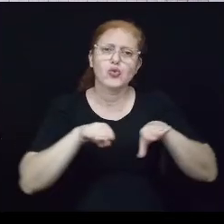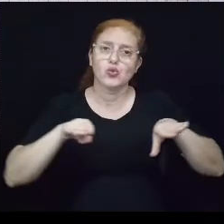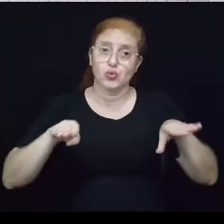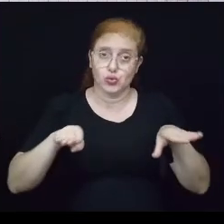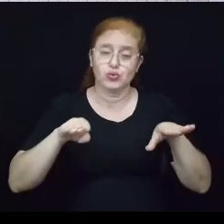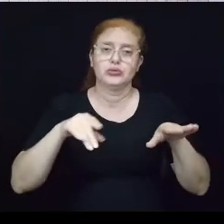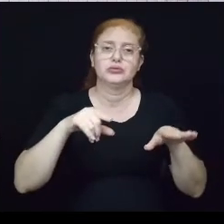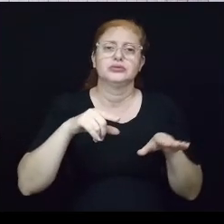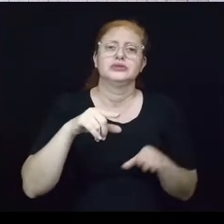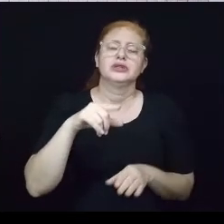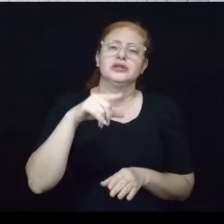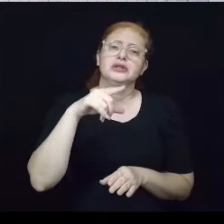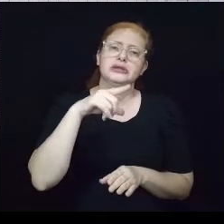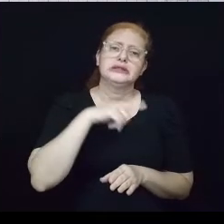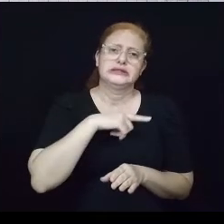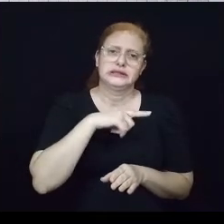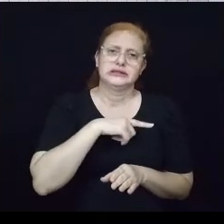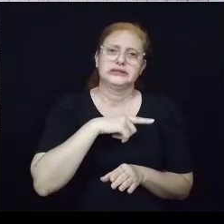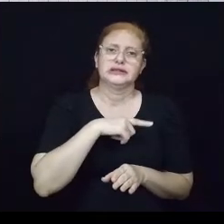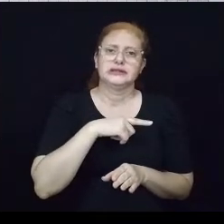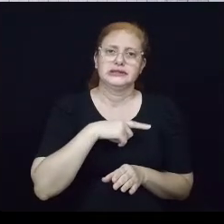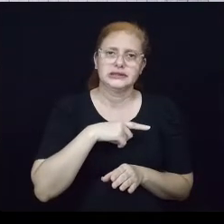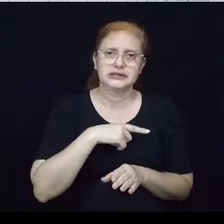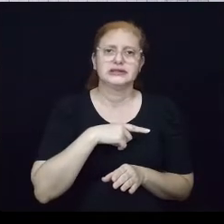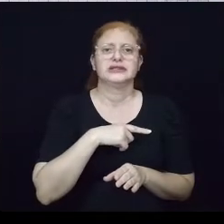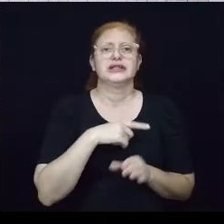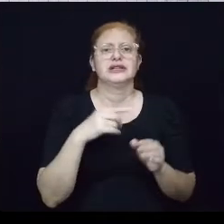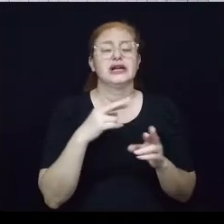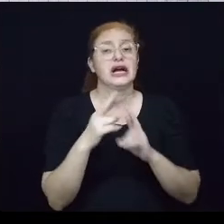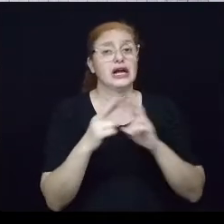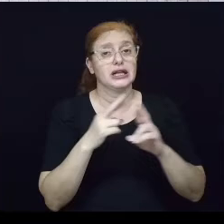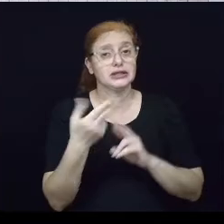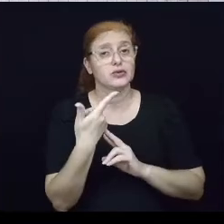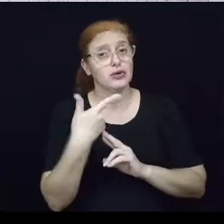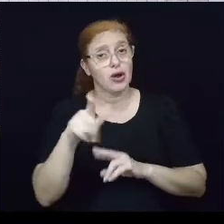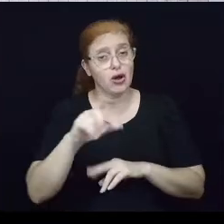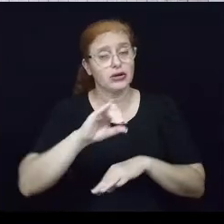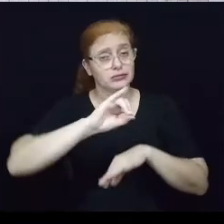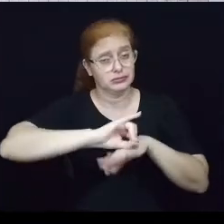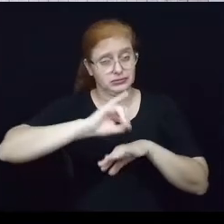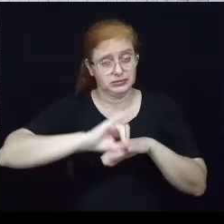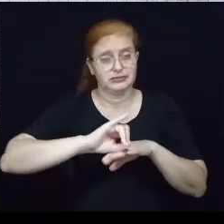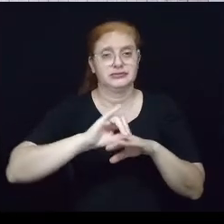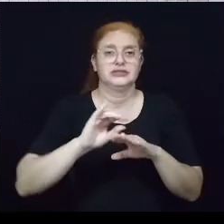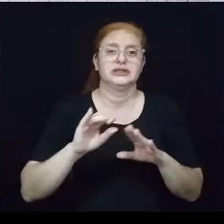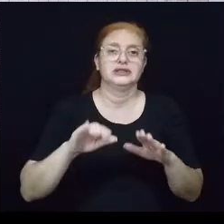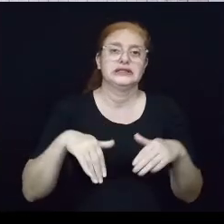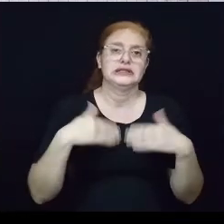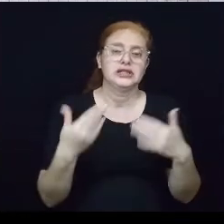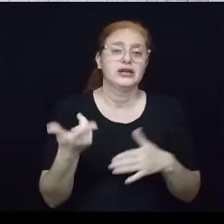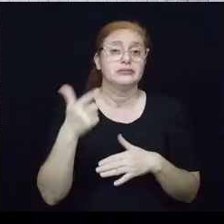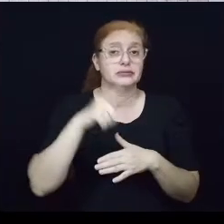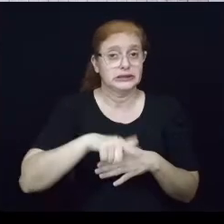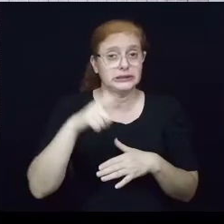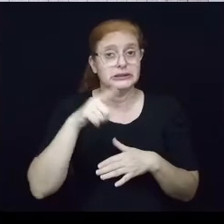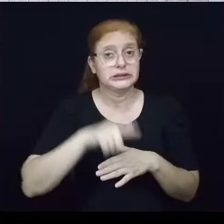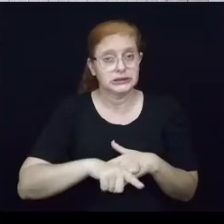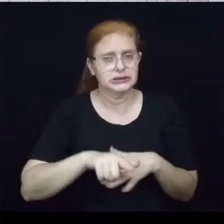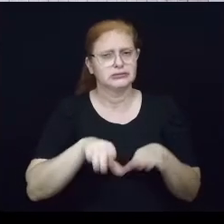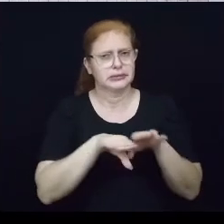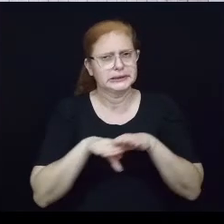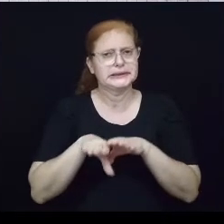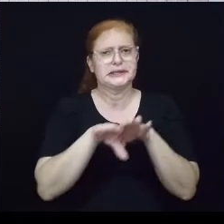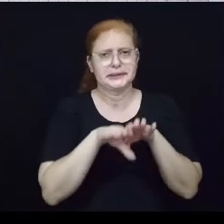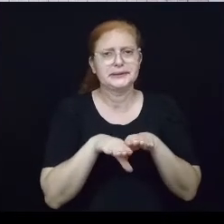em proporção áurea com a peça seguinte superior, e assim por diante. É uma repetição de um